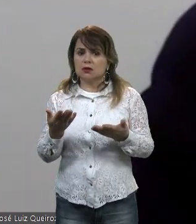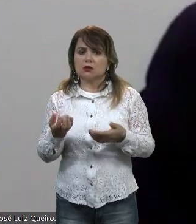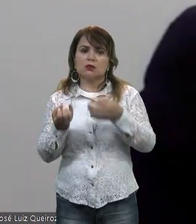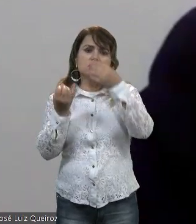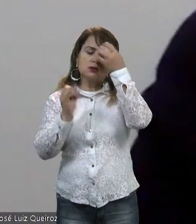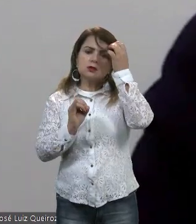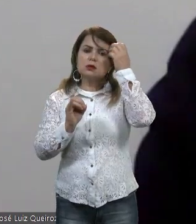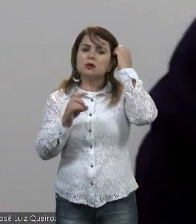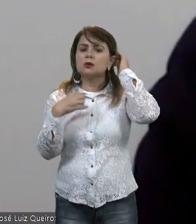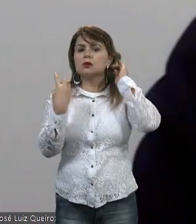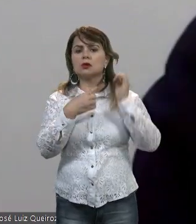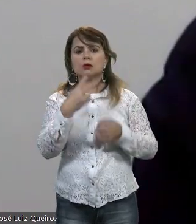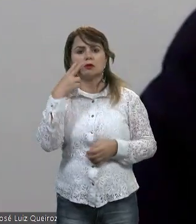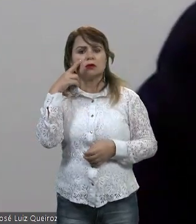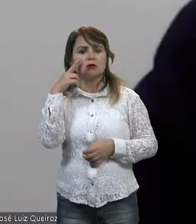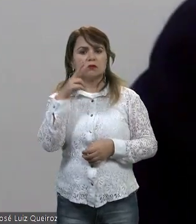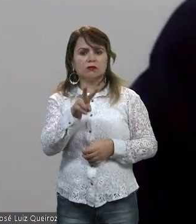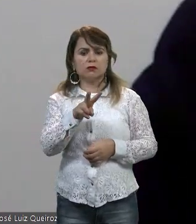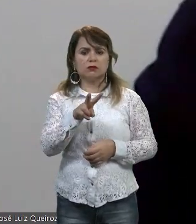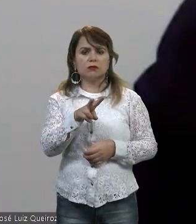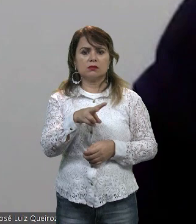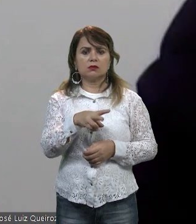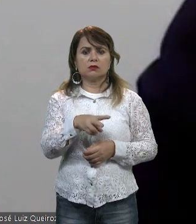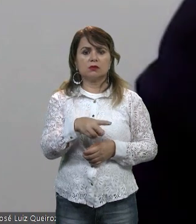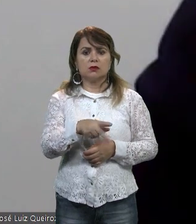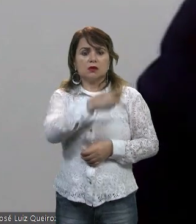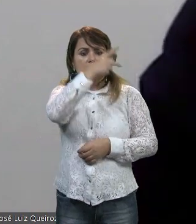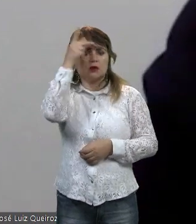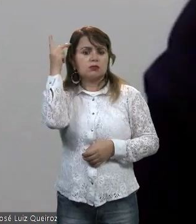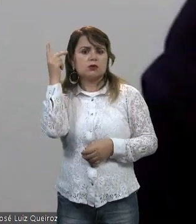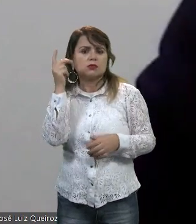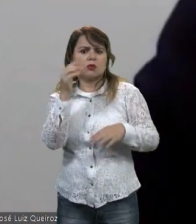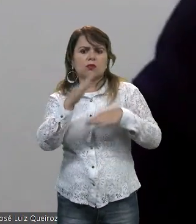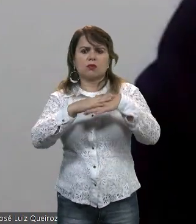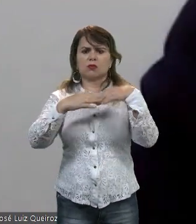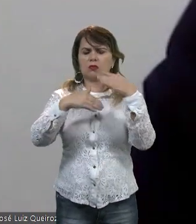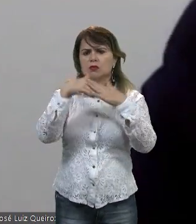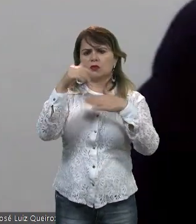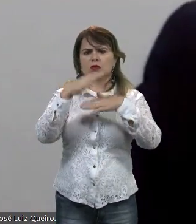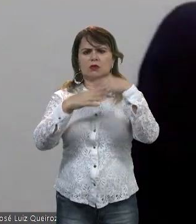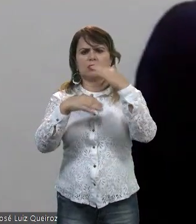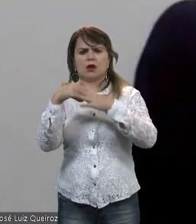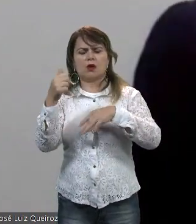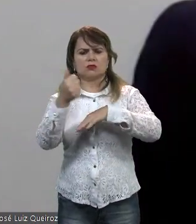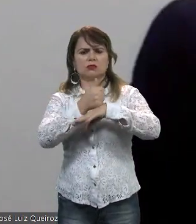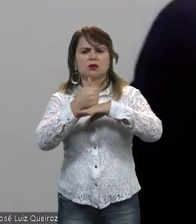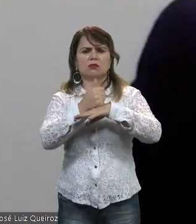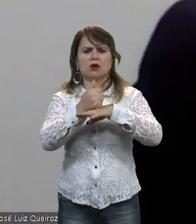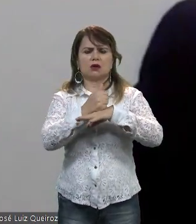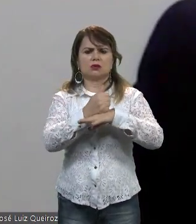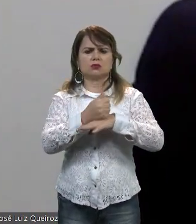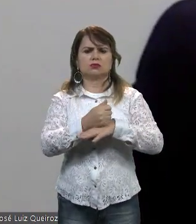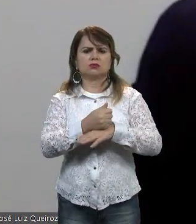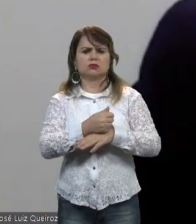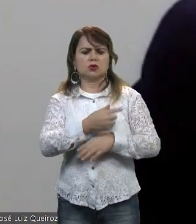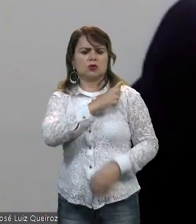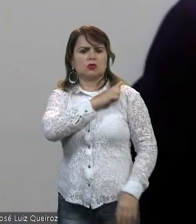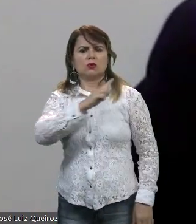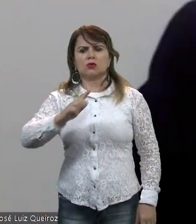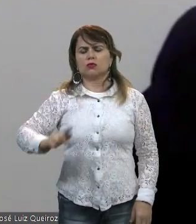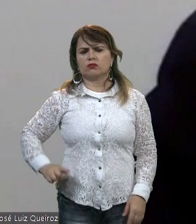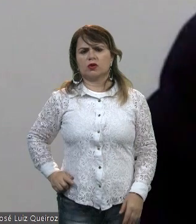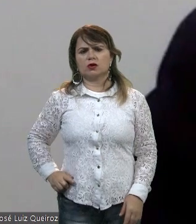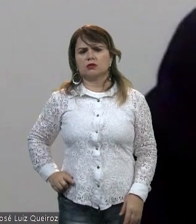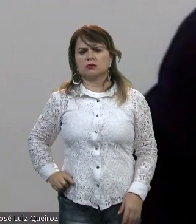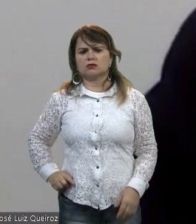vê os homens que ocupam os mais altos cargos da República tendo uma reunião como aquela, eu tenho um filho